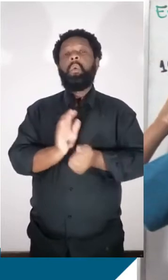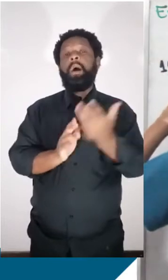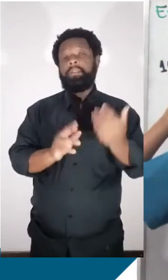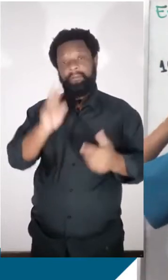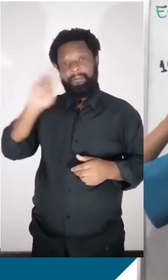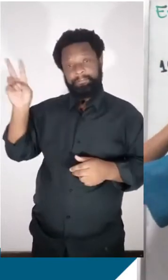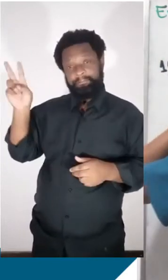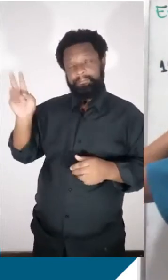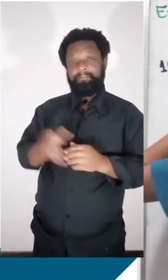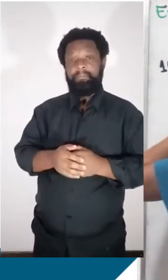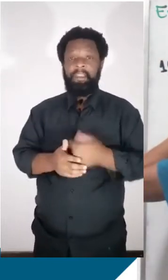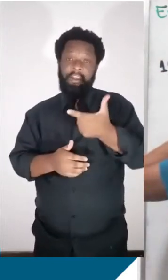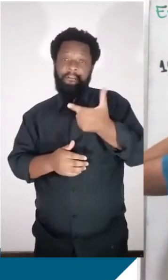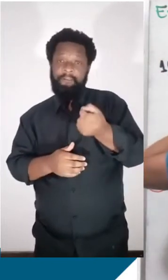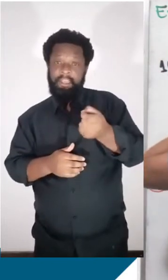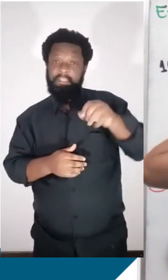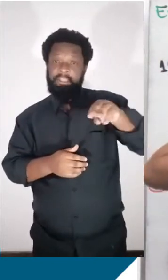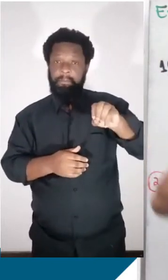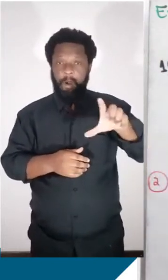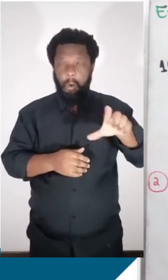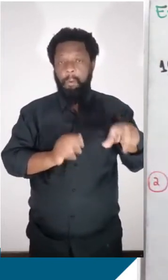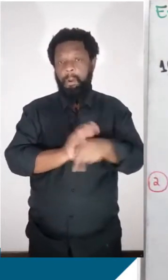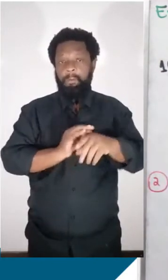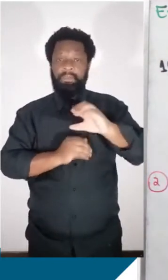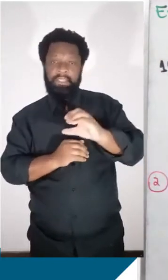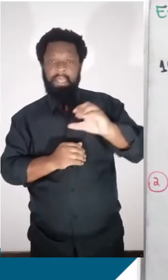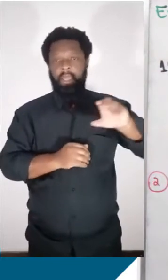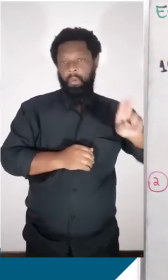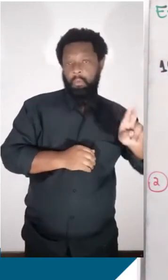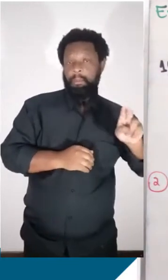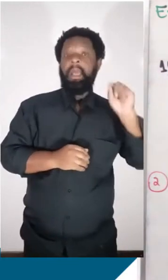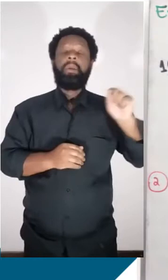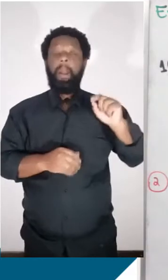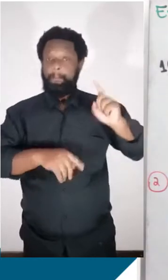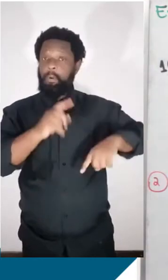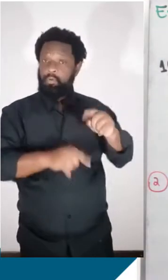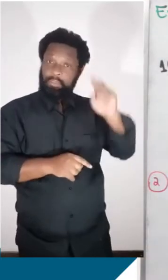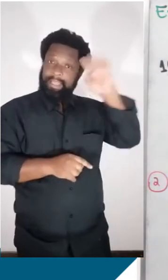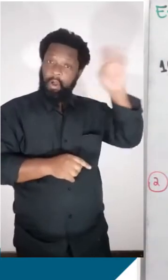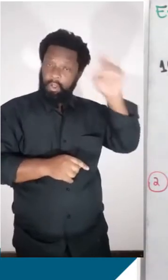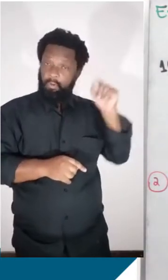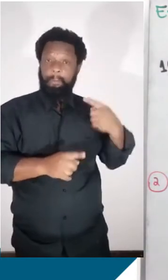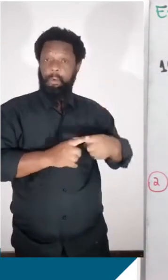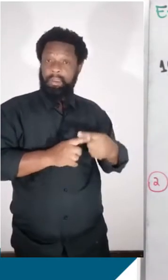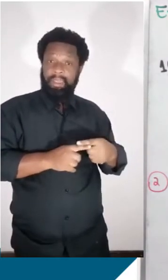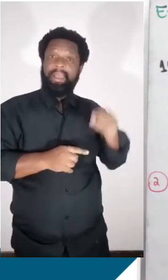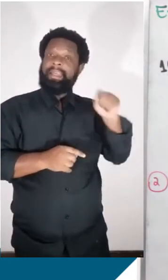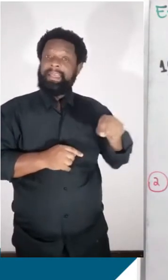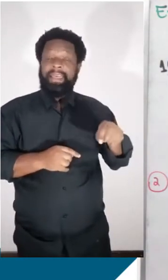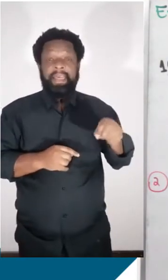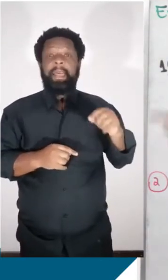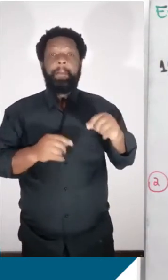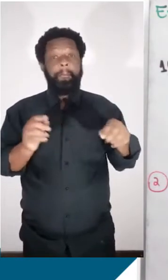rapidinho, deu 20. 20 mol de Cu. Esse aqui é o produto teórico, porque esse